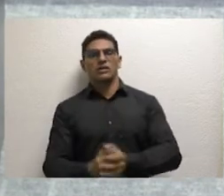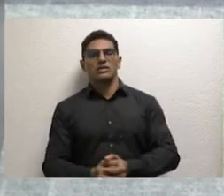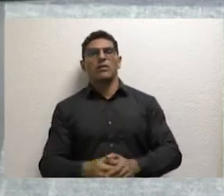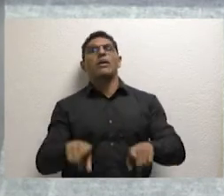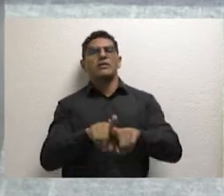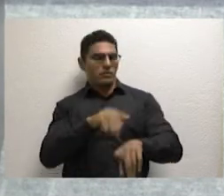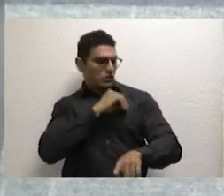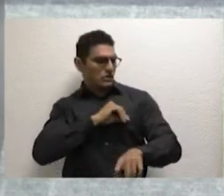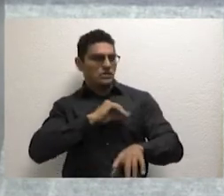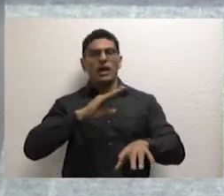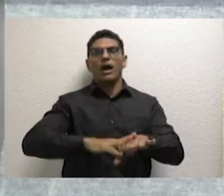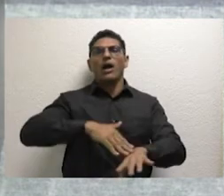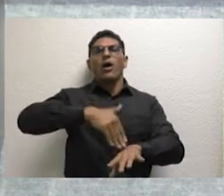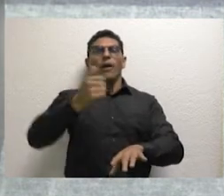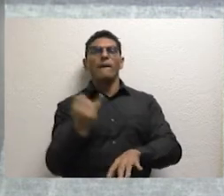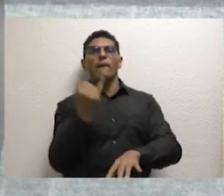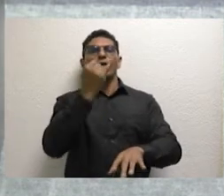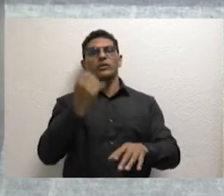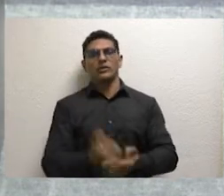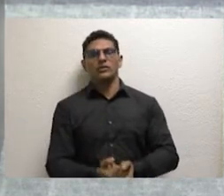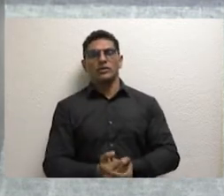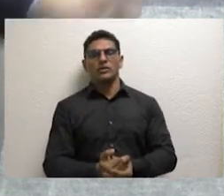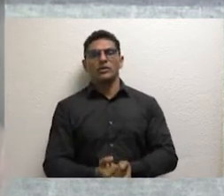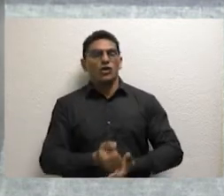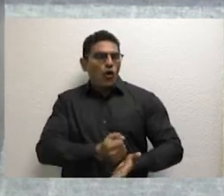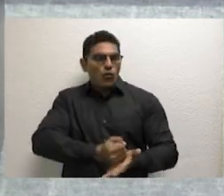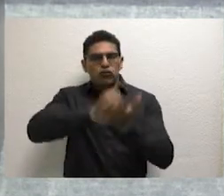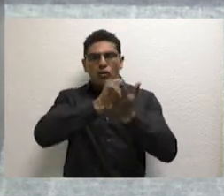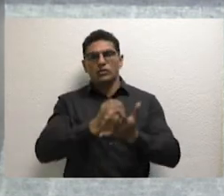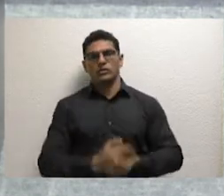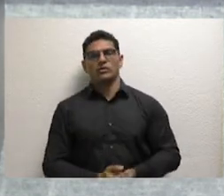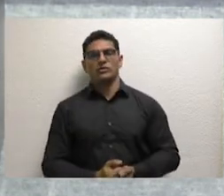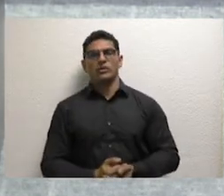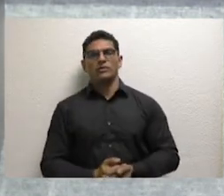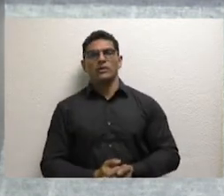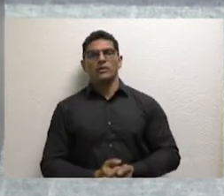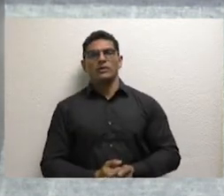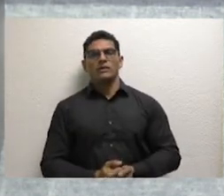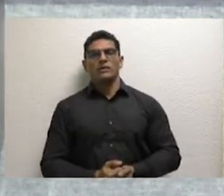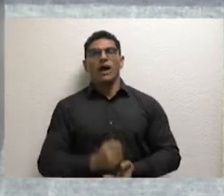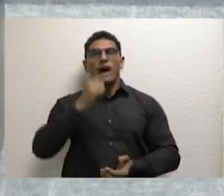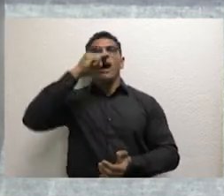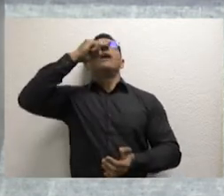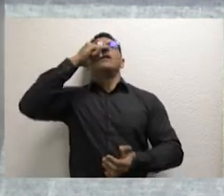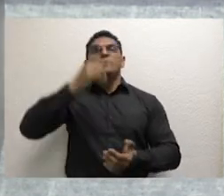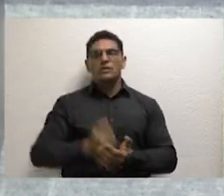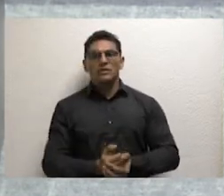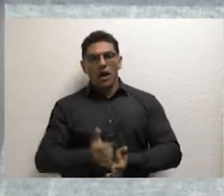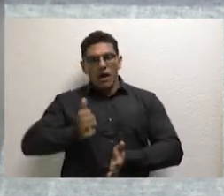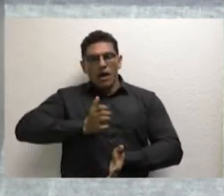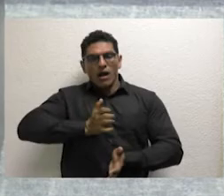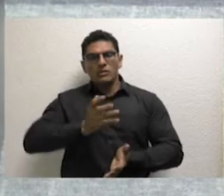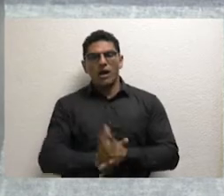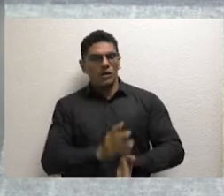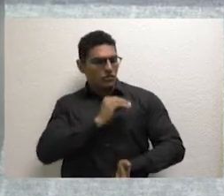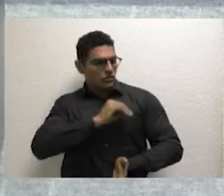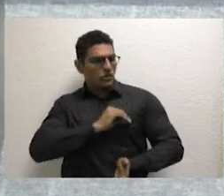remuneração porque é isso que motiva é isso que vai dar dignidade ao professor salário dinheiro no bolso